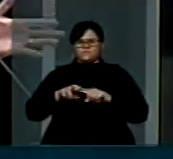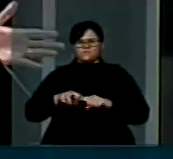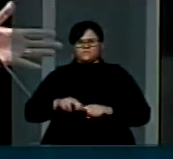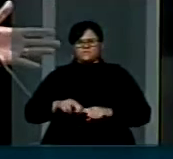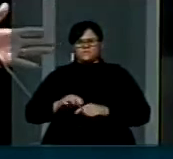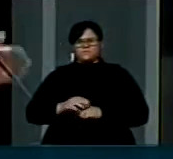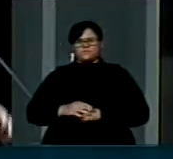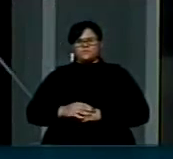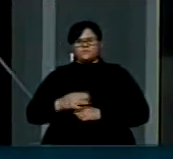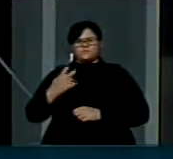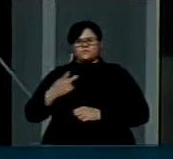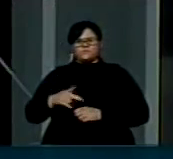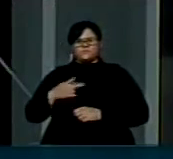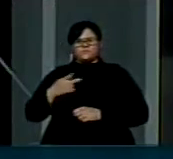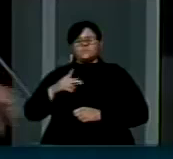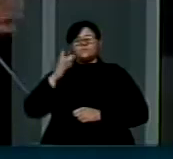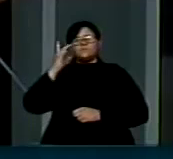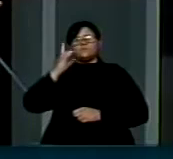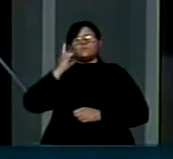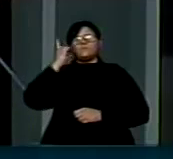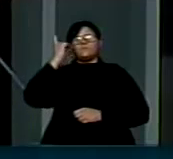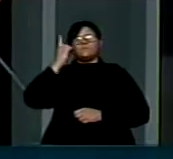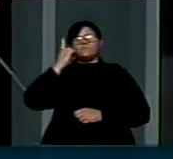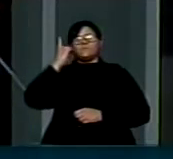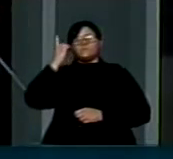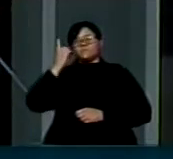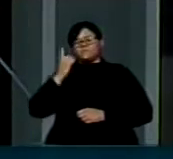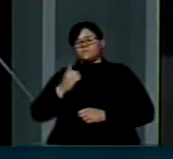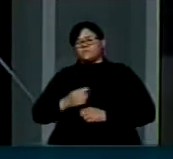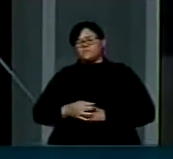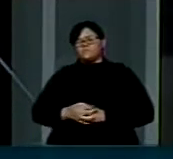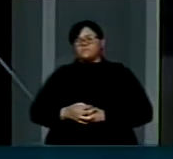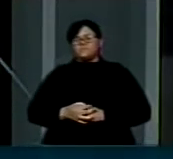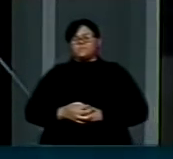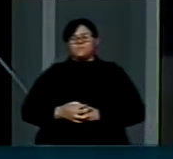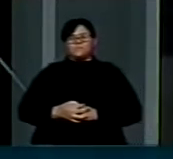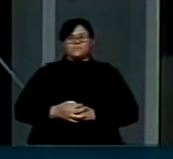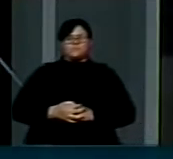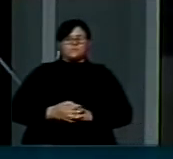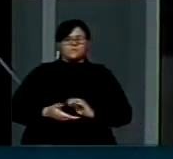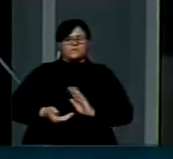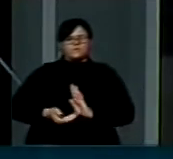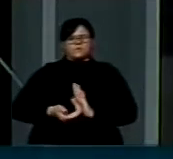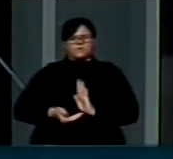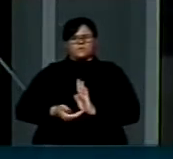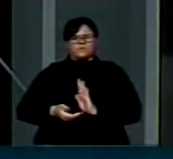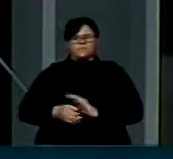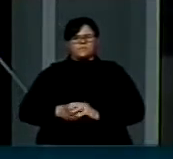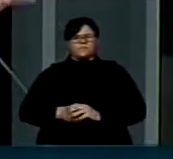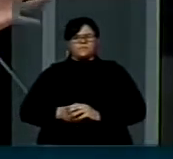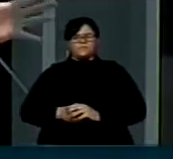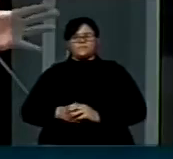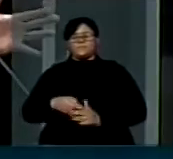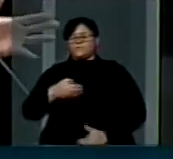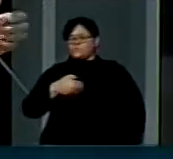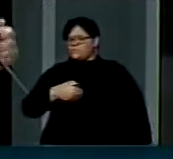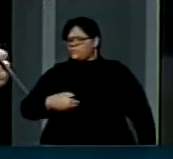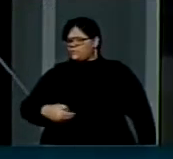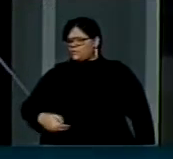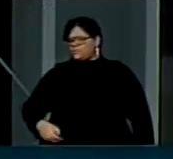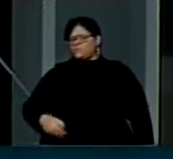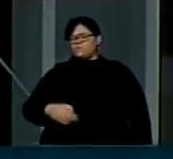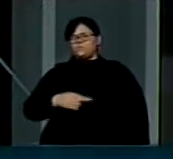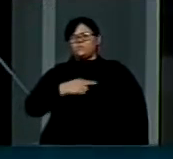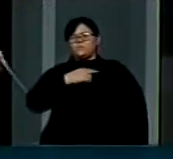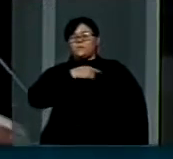inclusive deste parlamento, por parte de autoridades competentes a